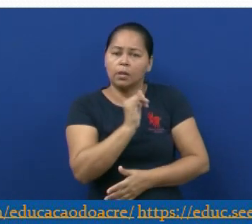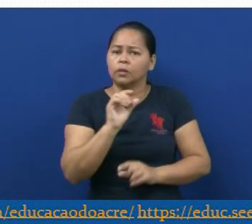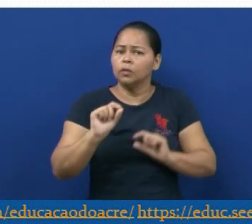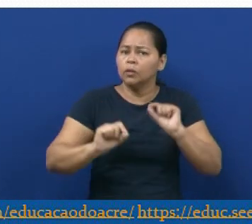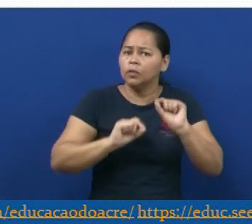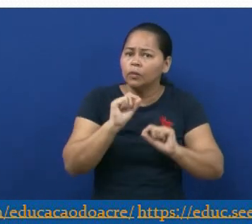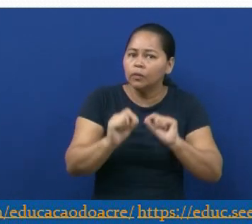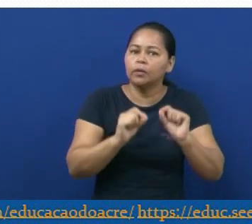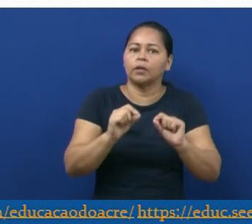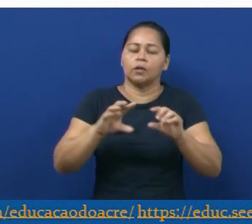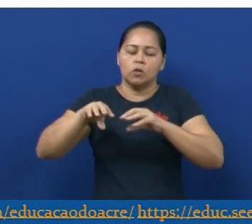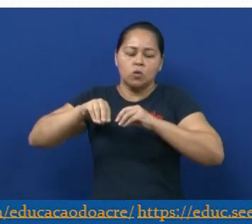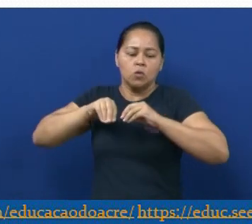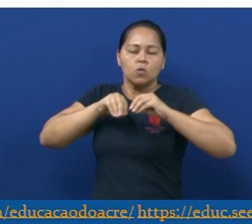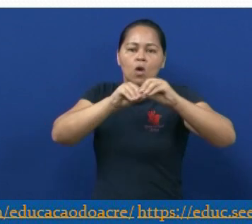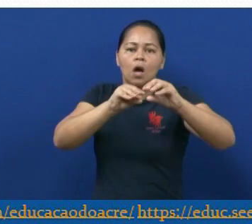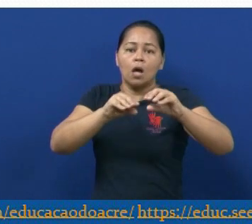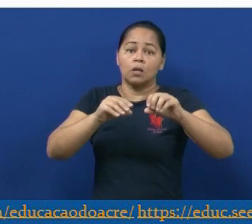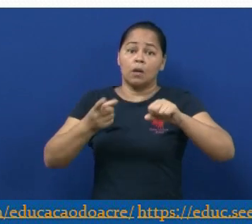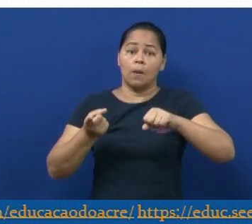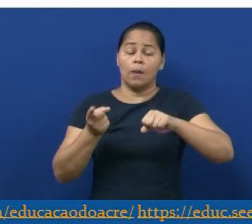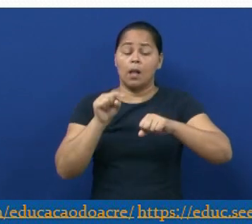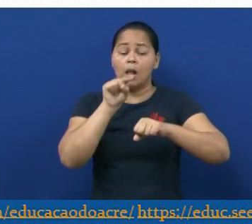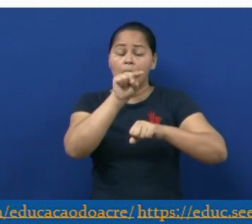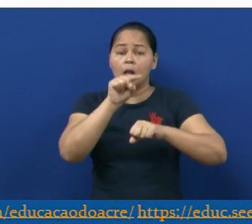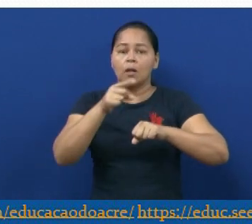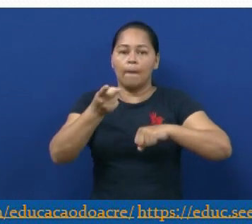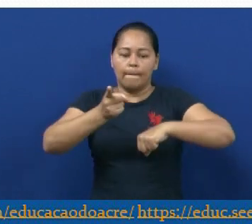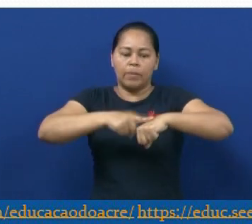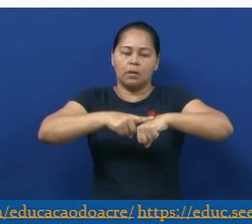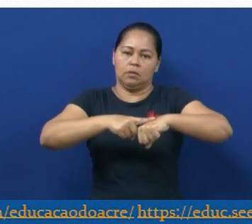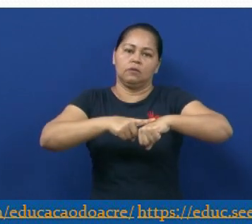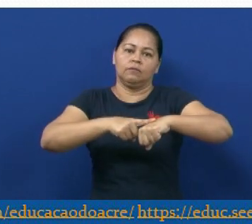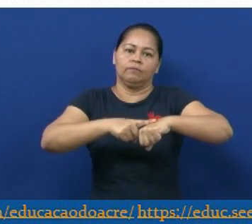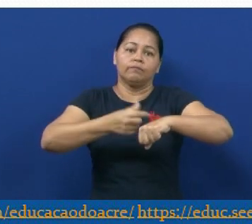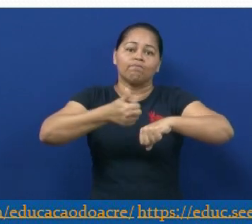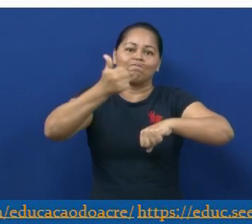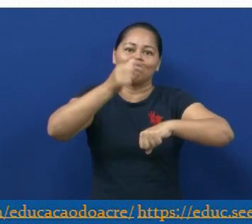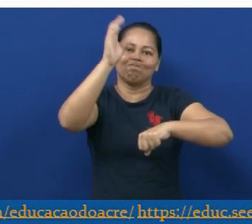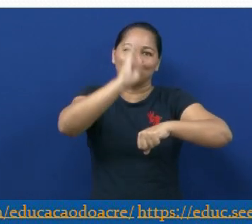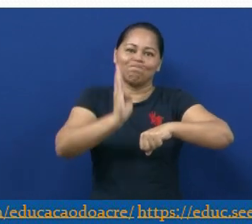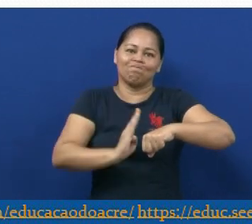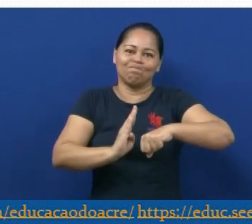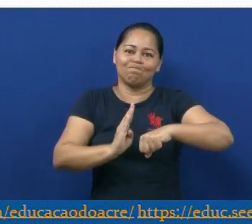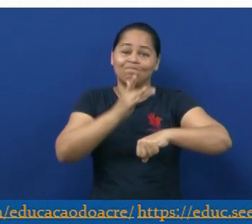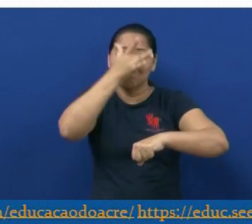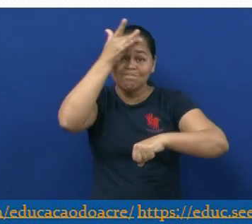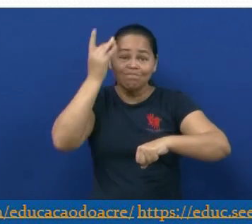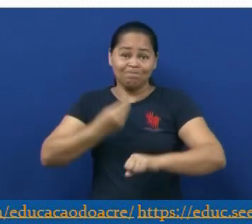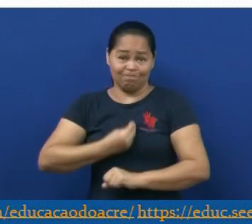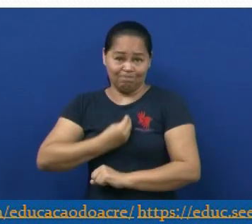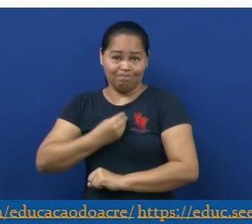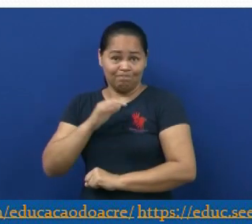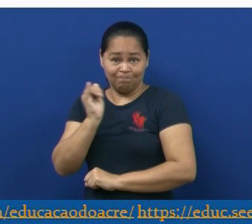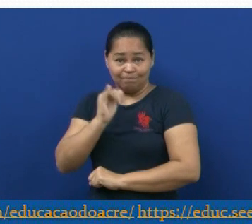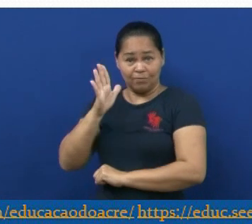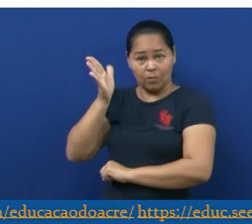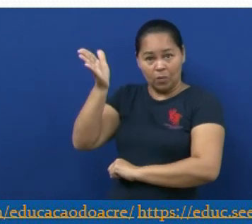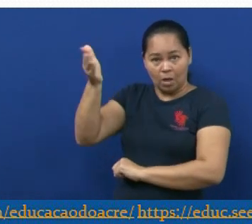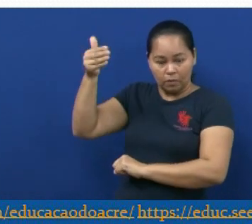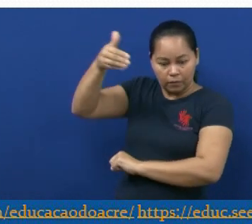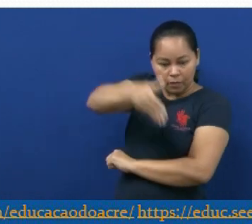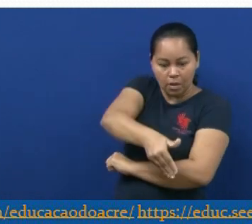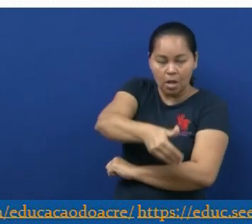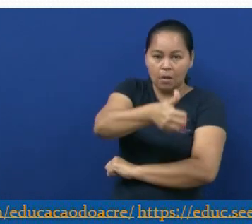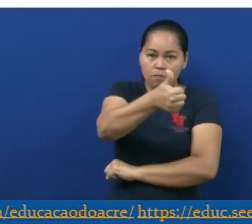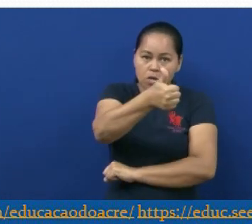foi importado o primeiro caso da doença no Brasil. Os primeiros imigrantes italianos que chegaram ao Brasil